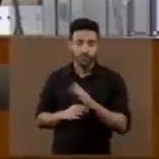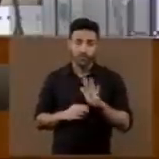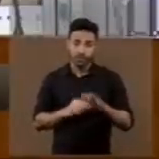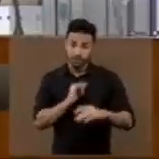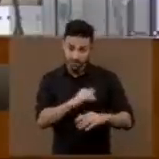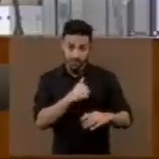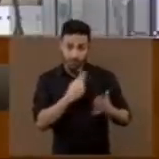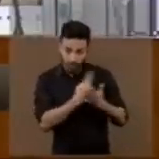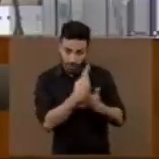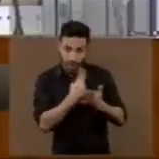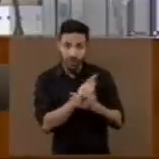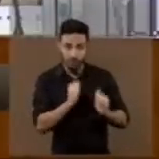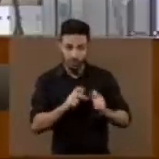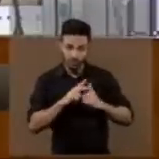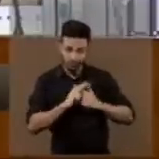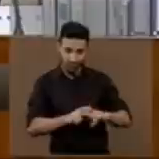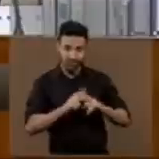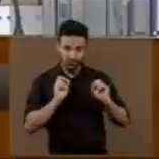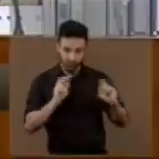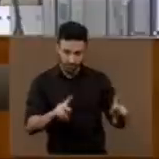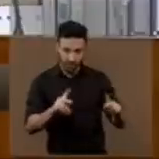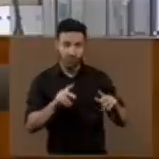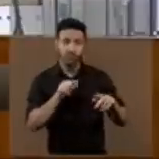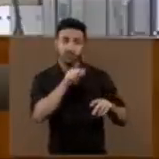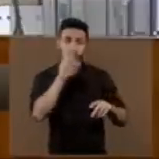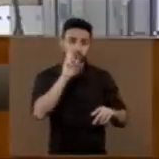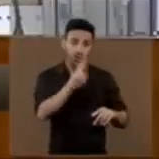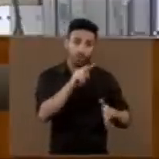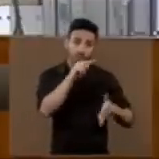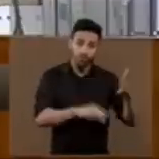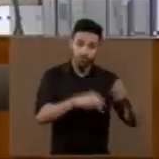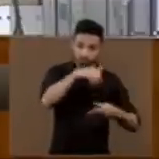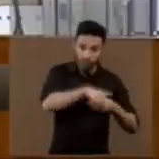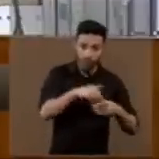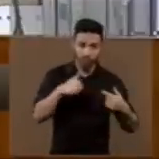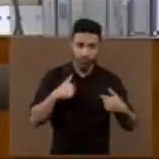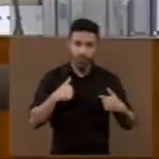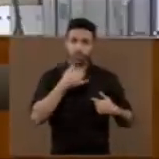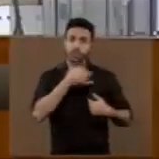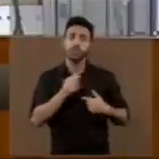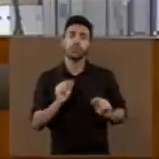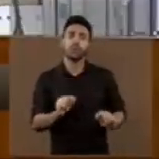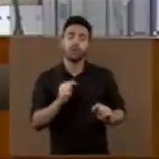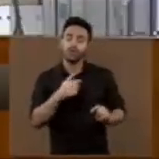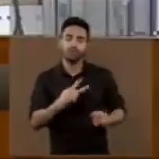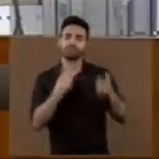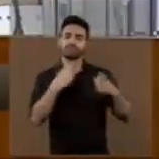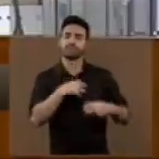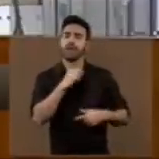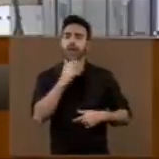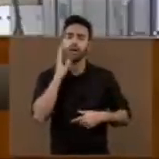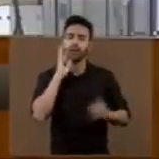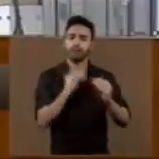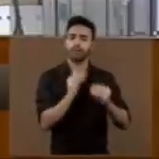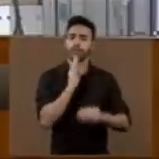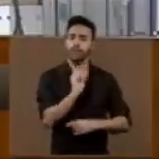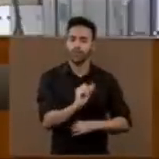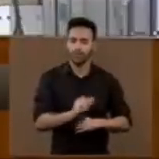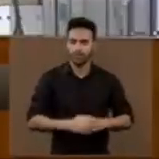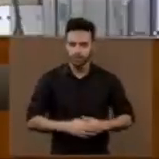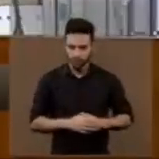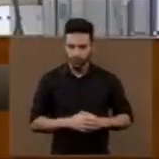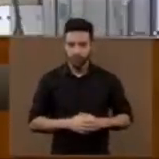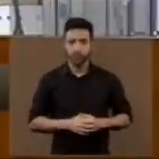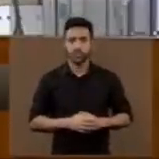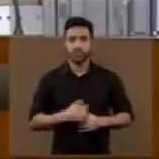estiver equivocado na leitura que fiz do voto de Vossa Excelência. O que nós estamos dizendo, pelo menos nós